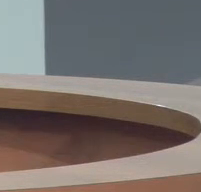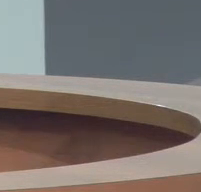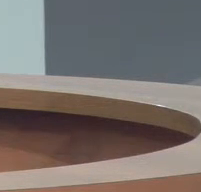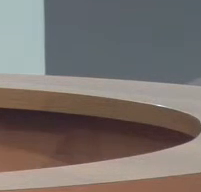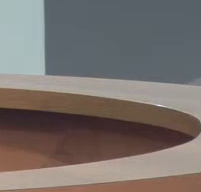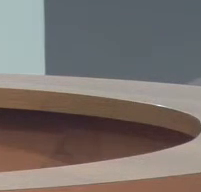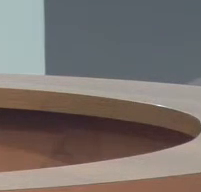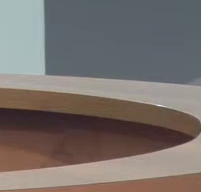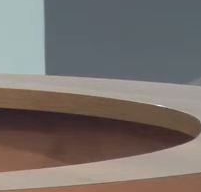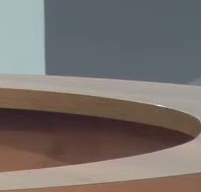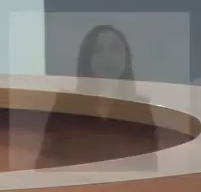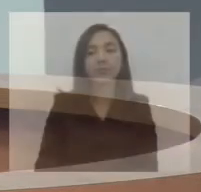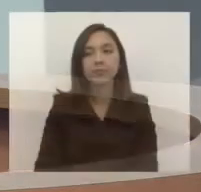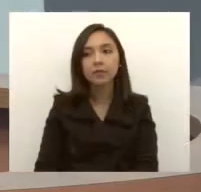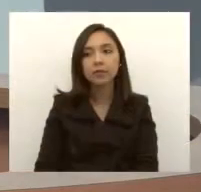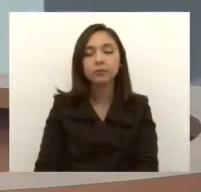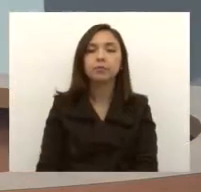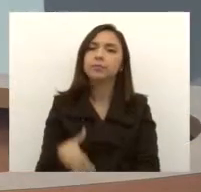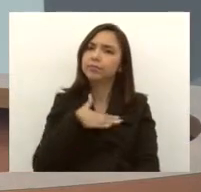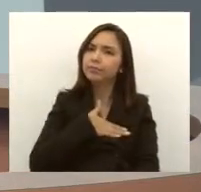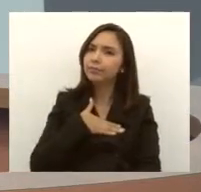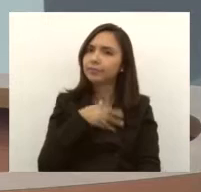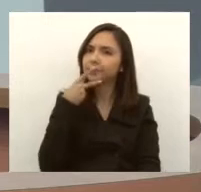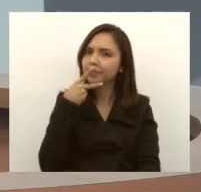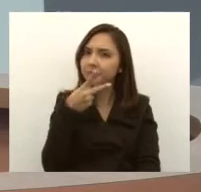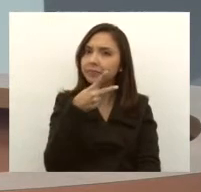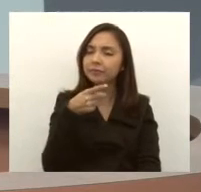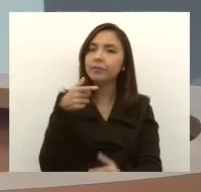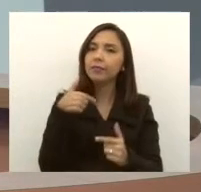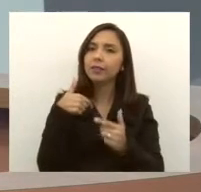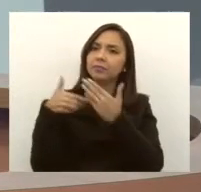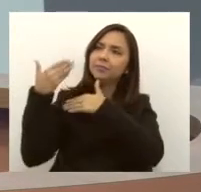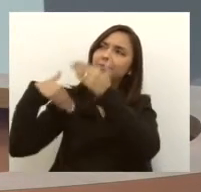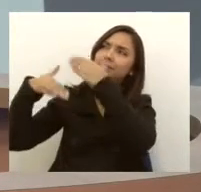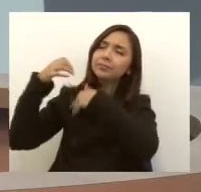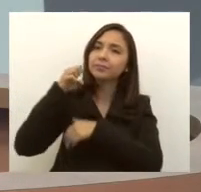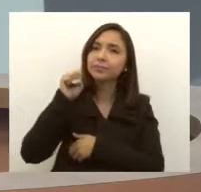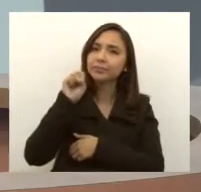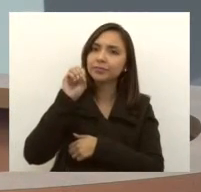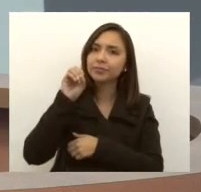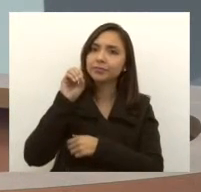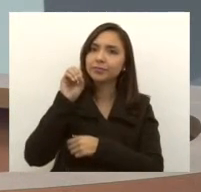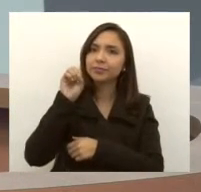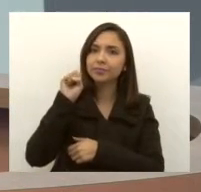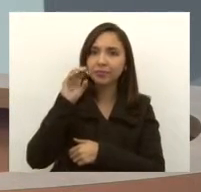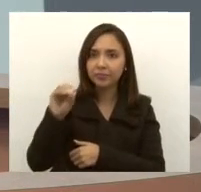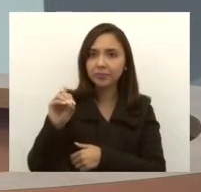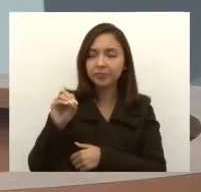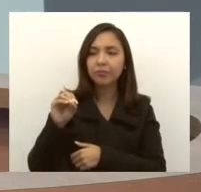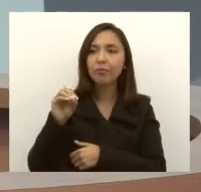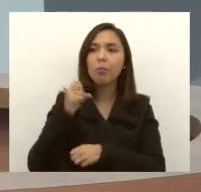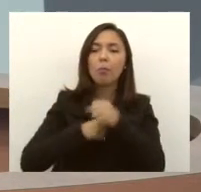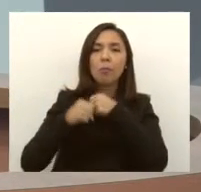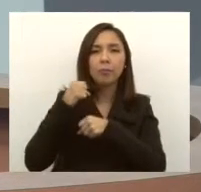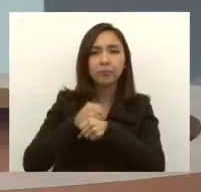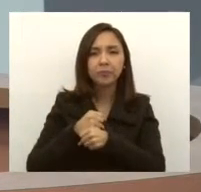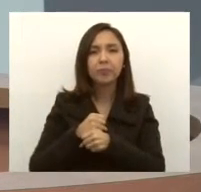aliás eu gostaria de falar da sua trajetória da década de 80, Ceará. Quando o